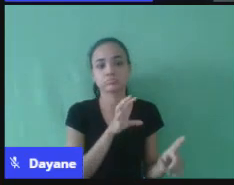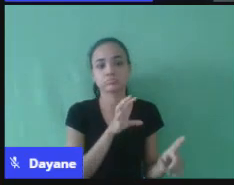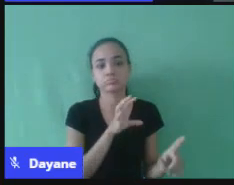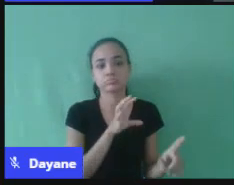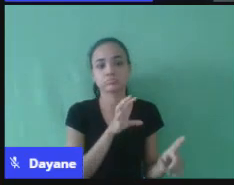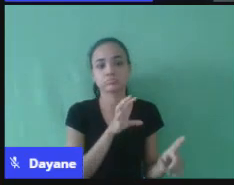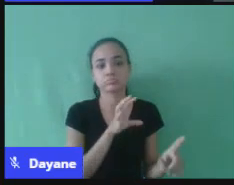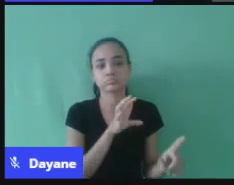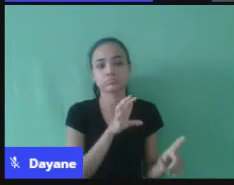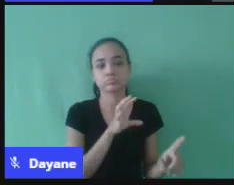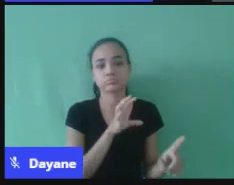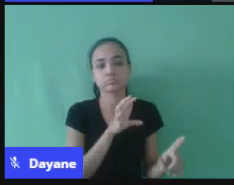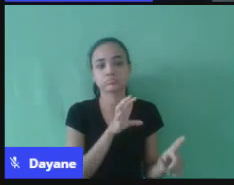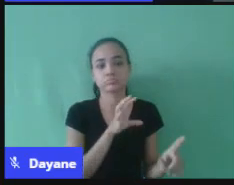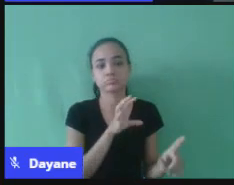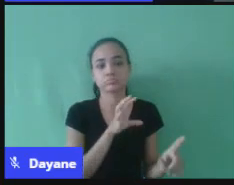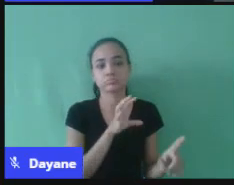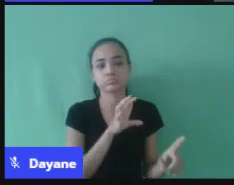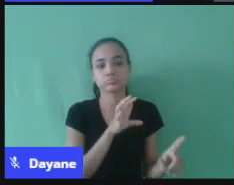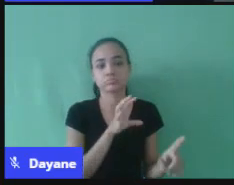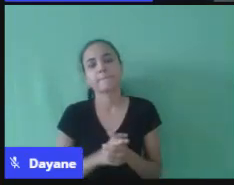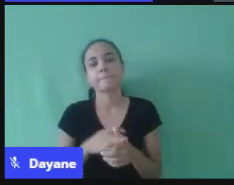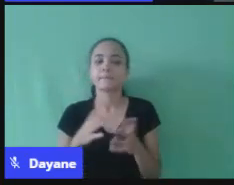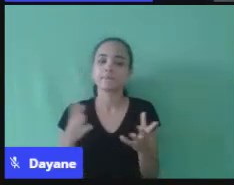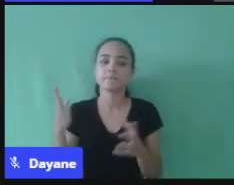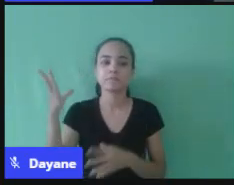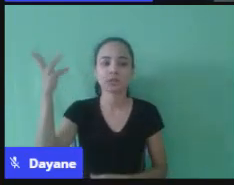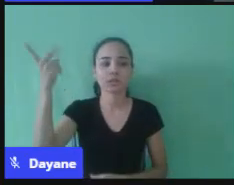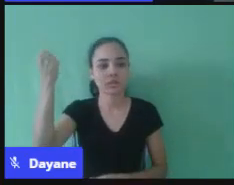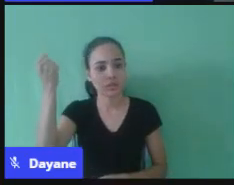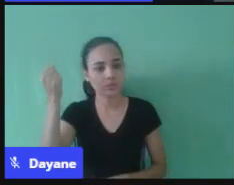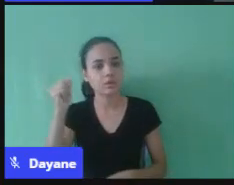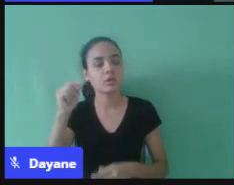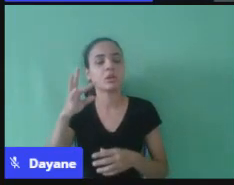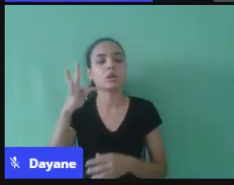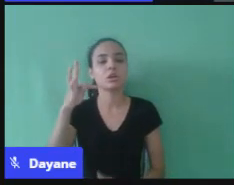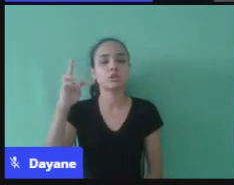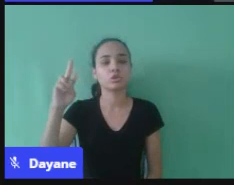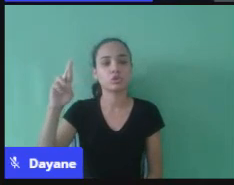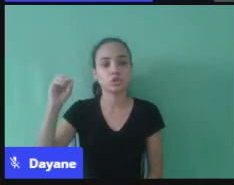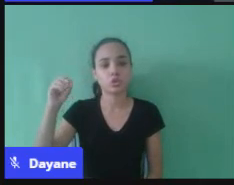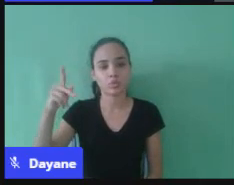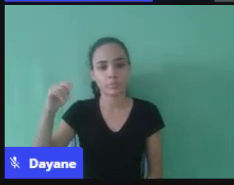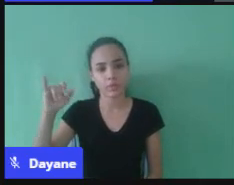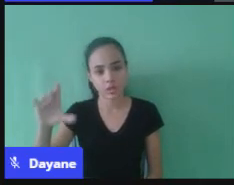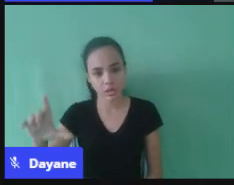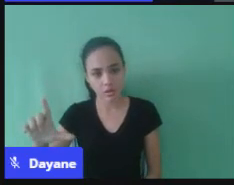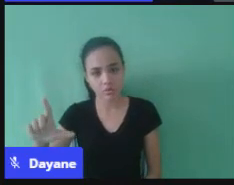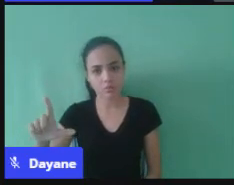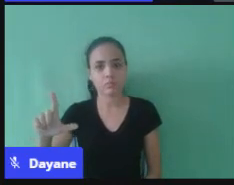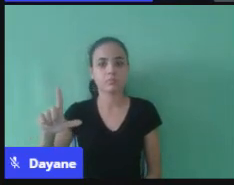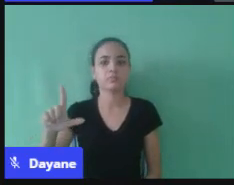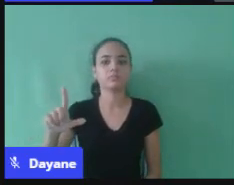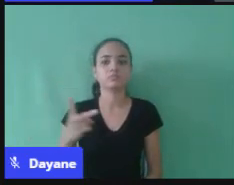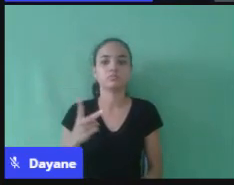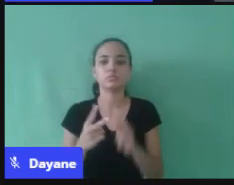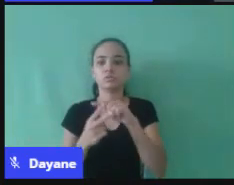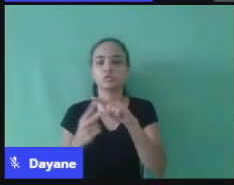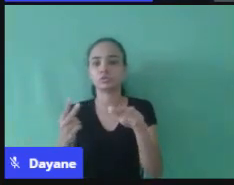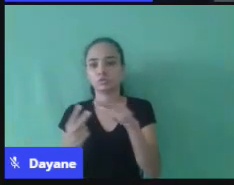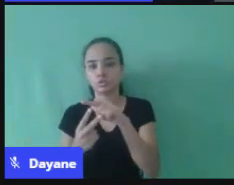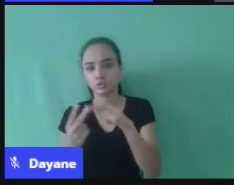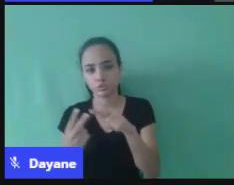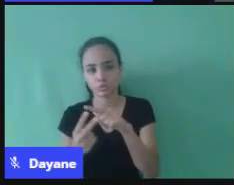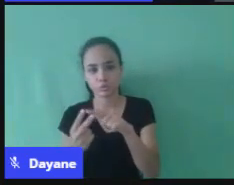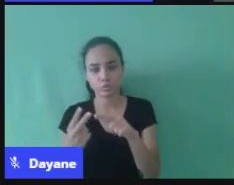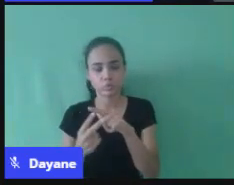tropical. Nós temos bem definido 2 estações, né? O verão chove muito,